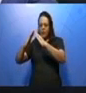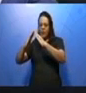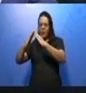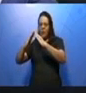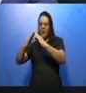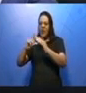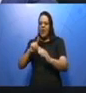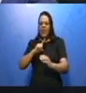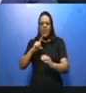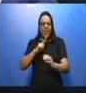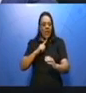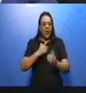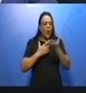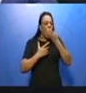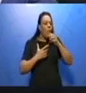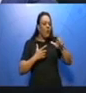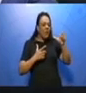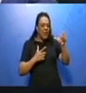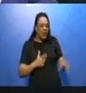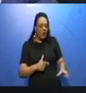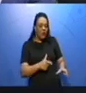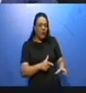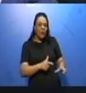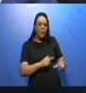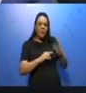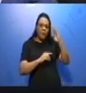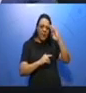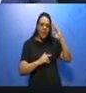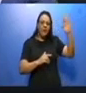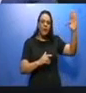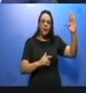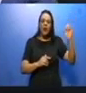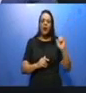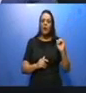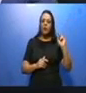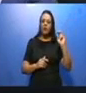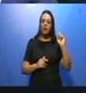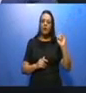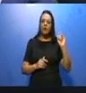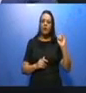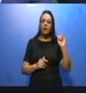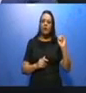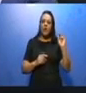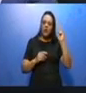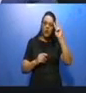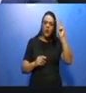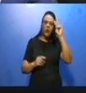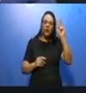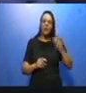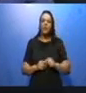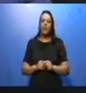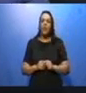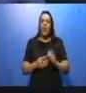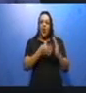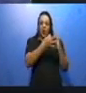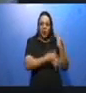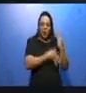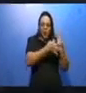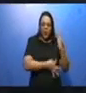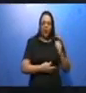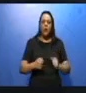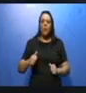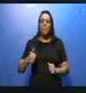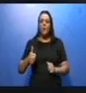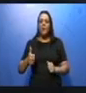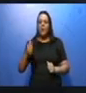roubar a cena. Como será que ele vai roubar a cena? Vamos descobrir? Esse texto é narrado em primeira pessoa, certo? Porque é uma história real, mas